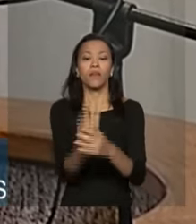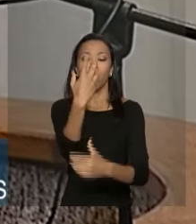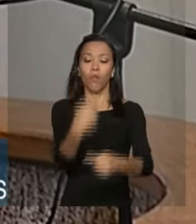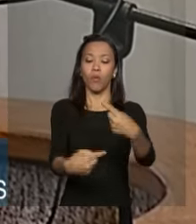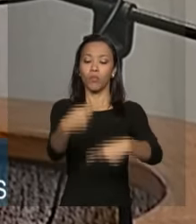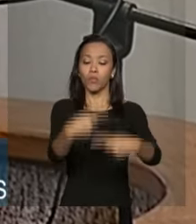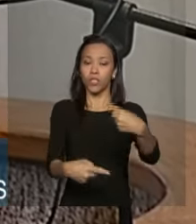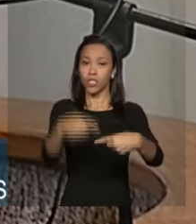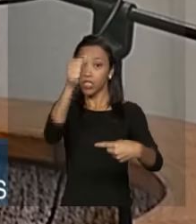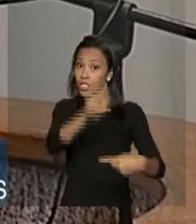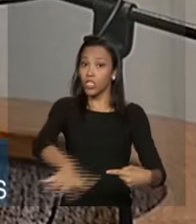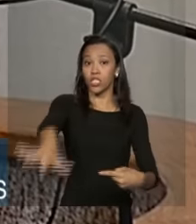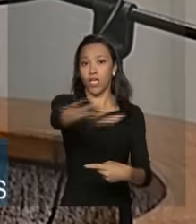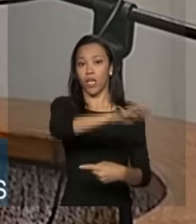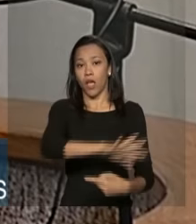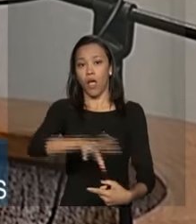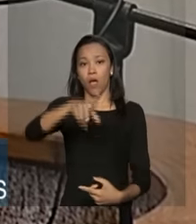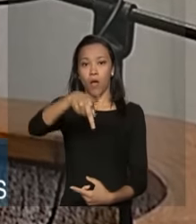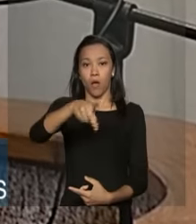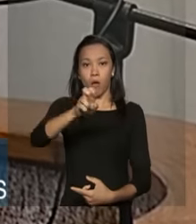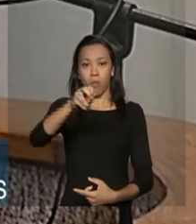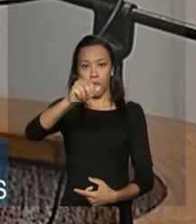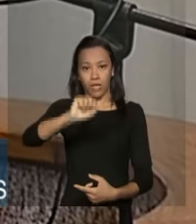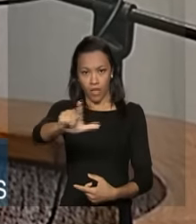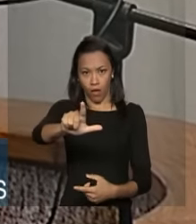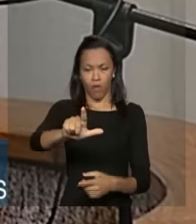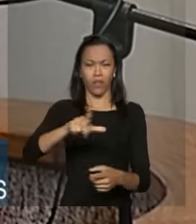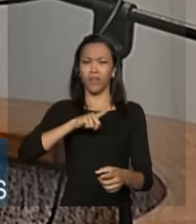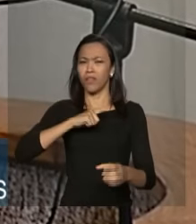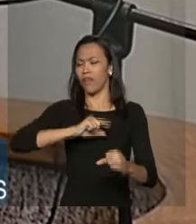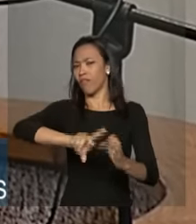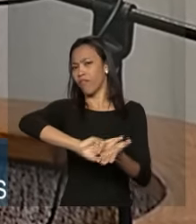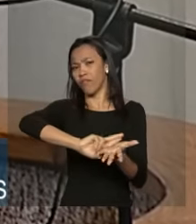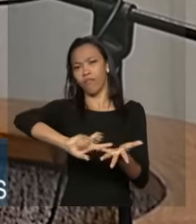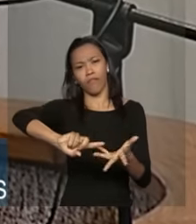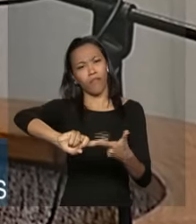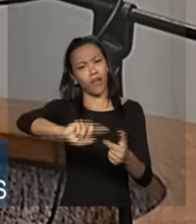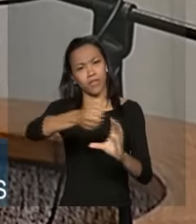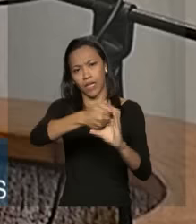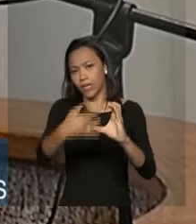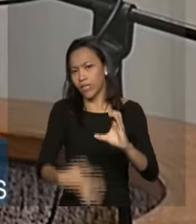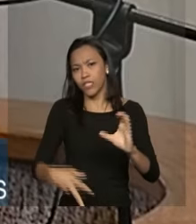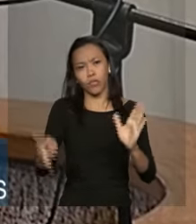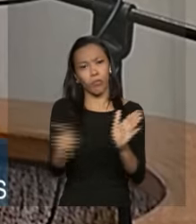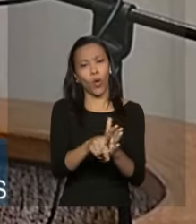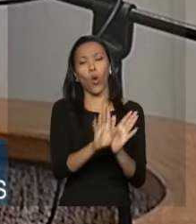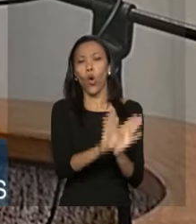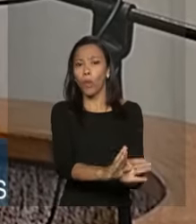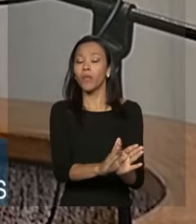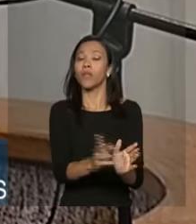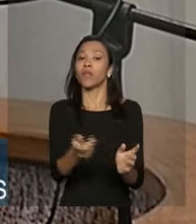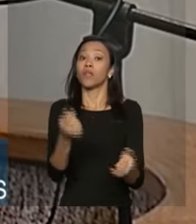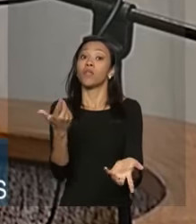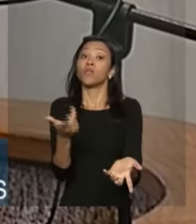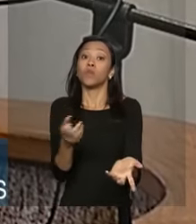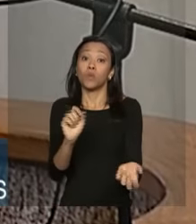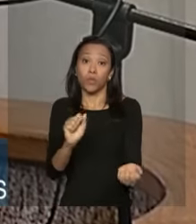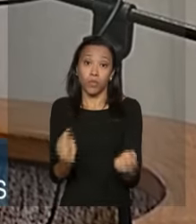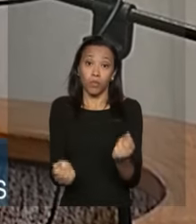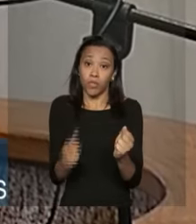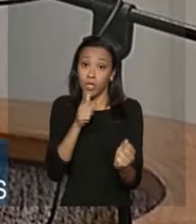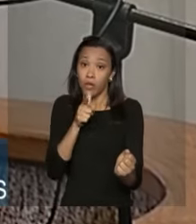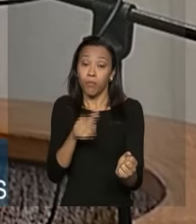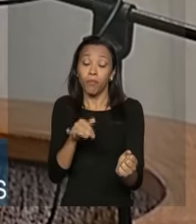penal geral que englobe todos os aspectos do combate ao crime organizado como o lavagem de dinheiro a